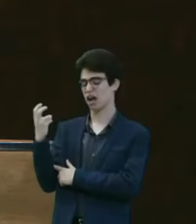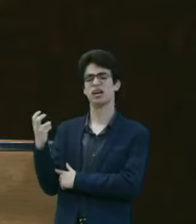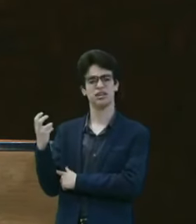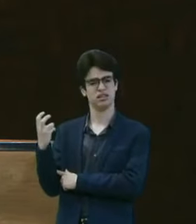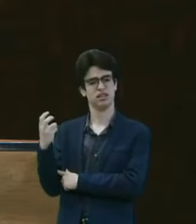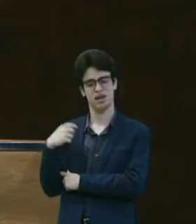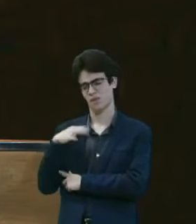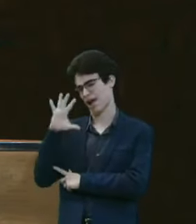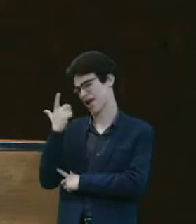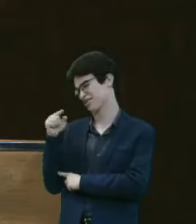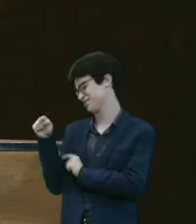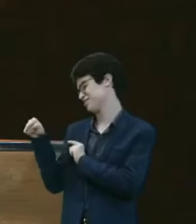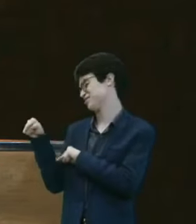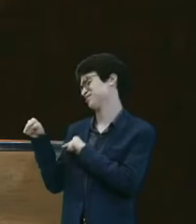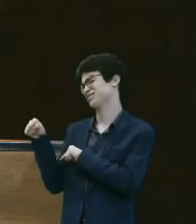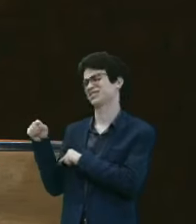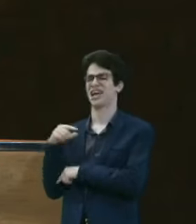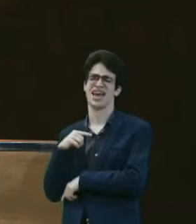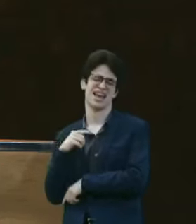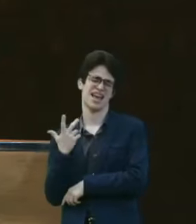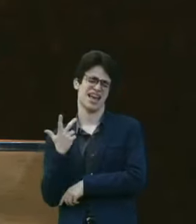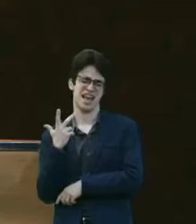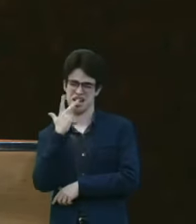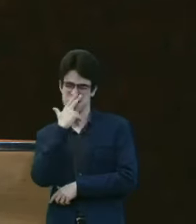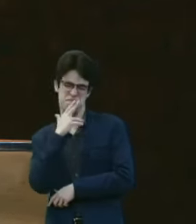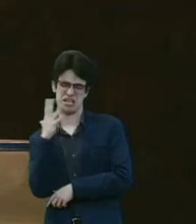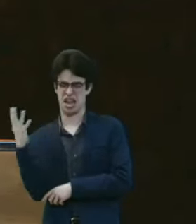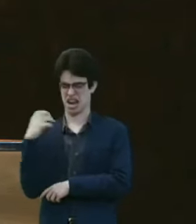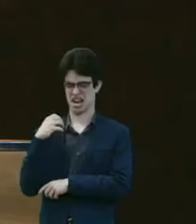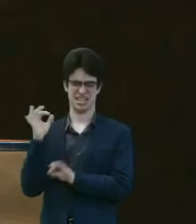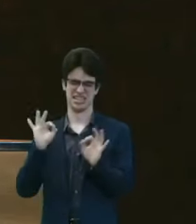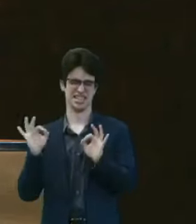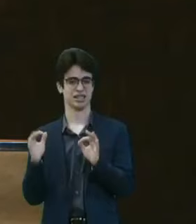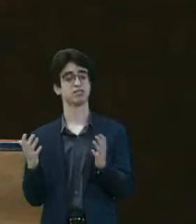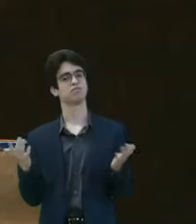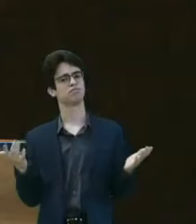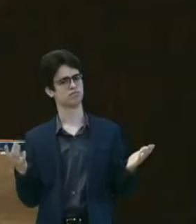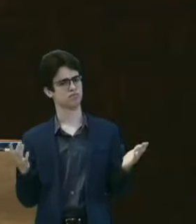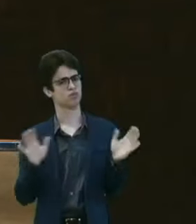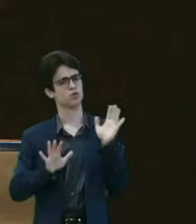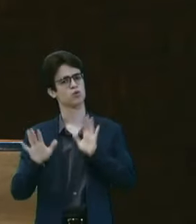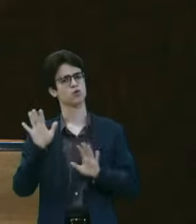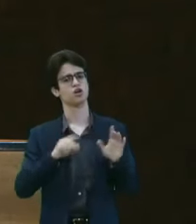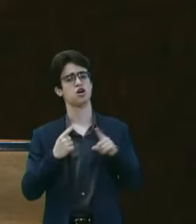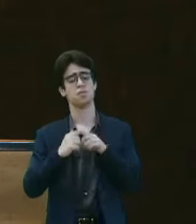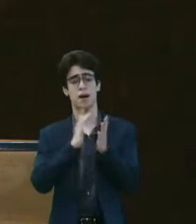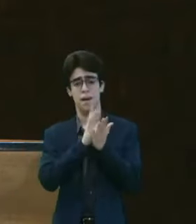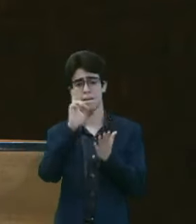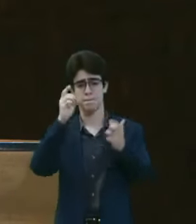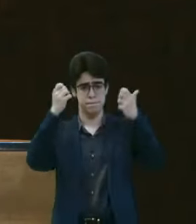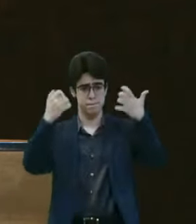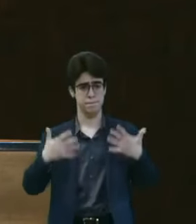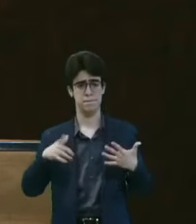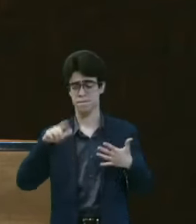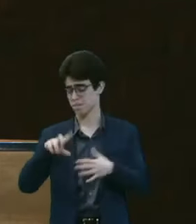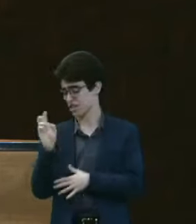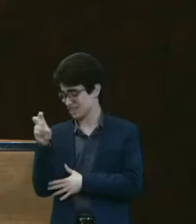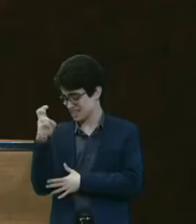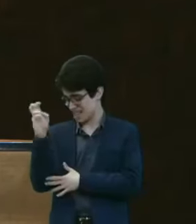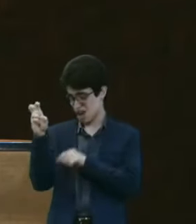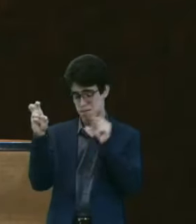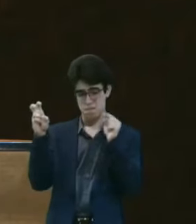inofensiva. Foi isso que aconteceu com Caim. E na verdade a Bíblia, quando fala da serpente e